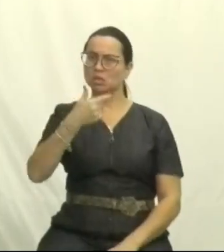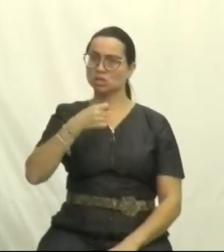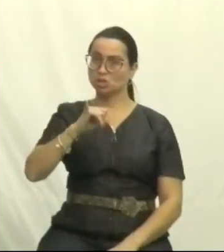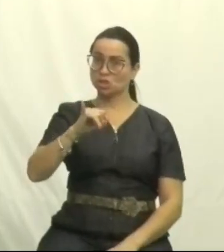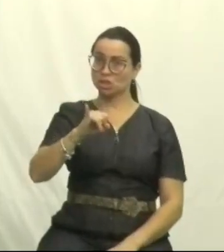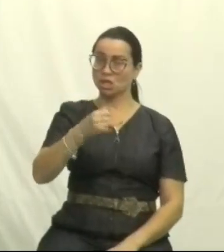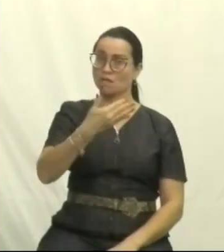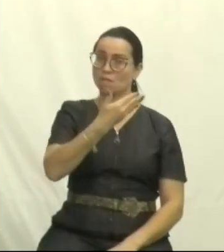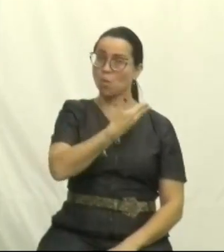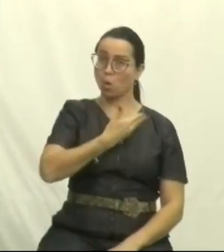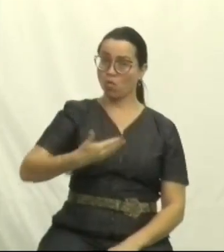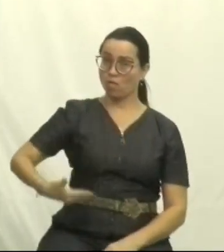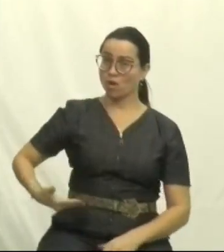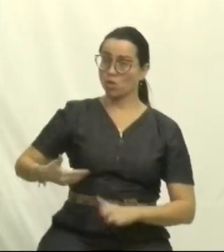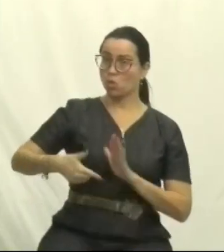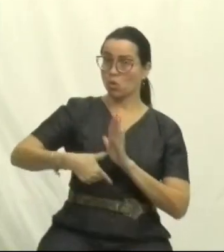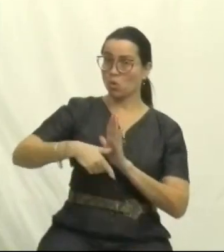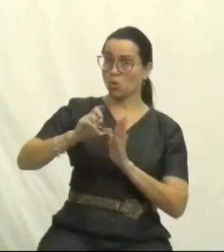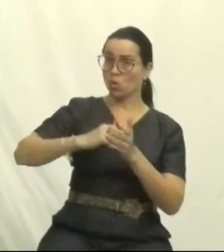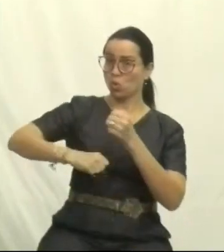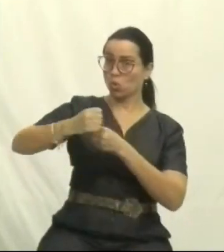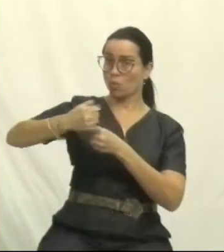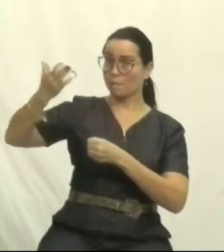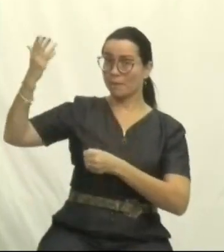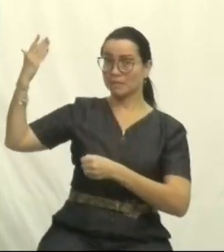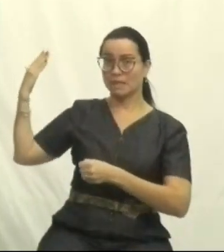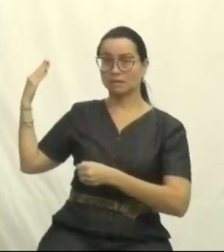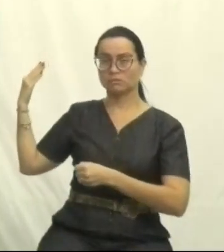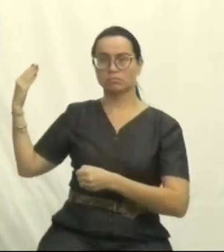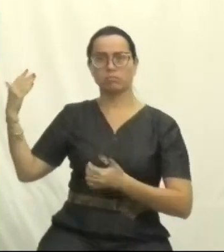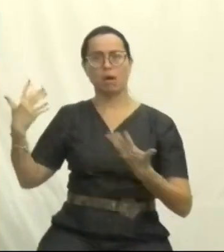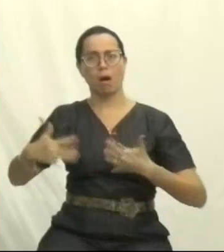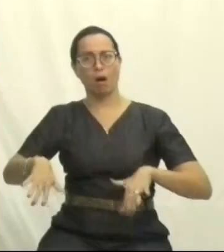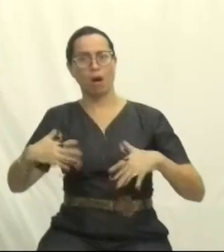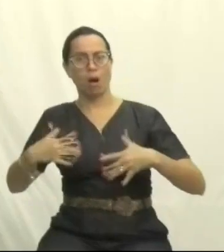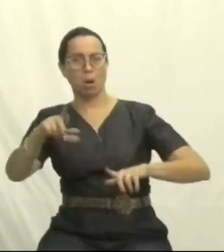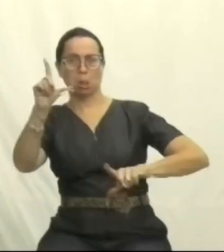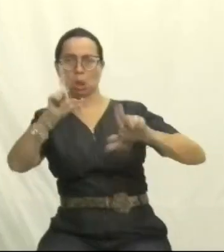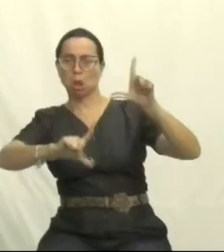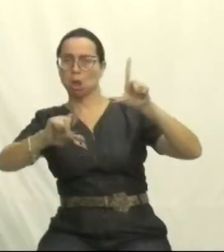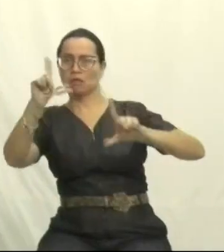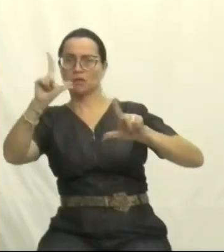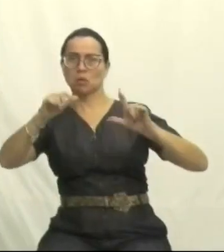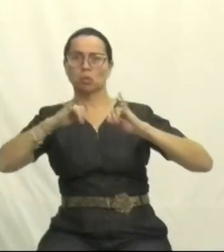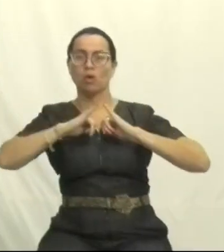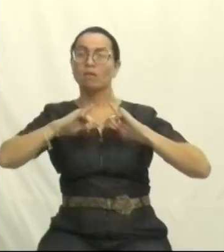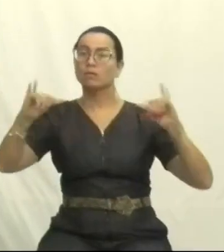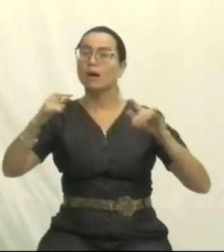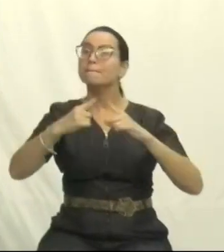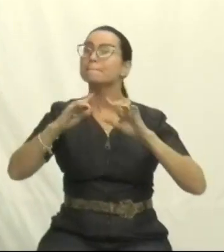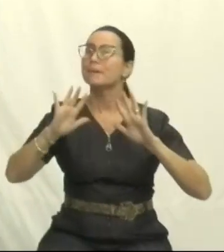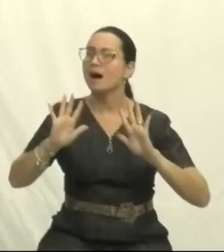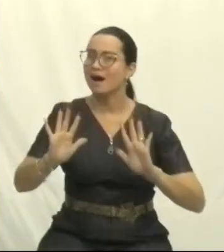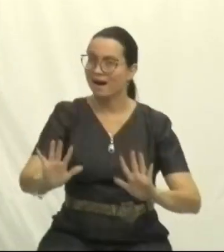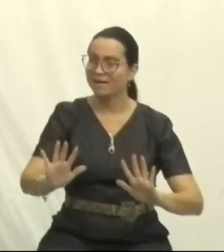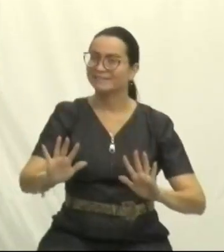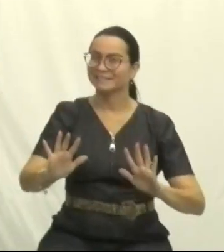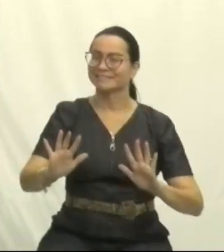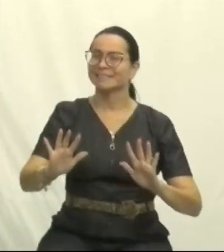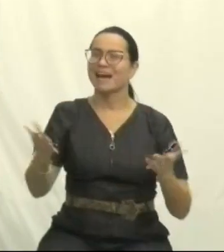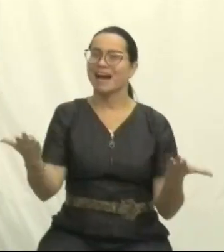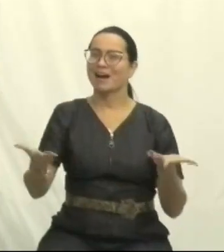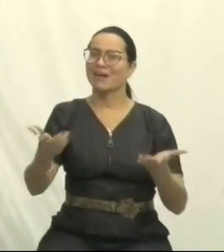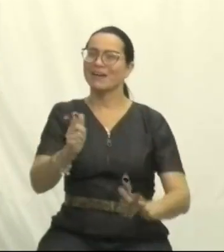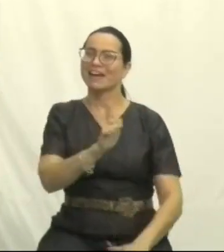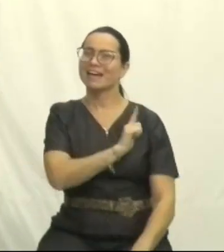anterior, vereador Obadias, a imprensa geral tinha batido de frente. Mas como este